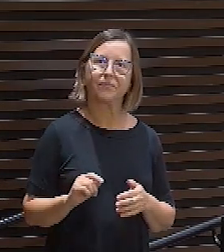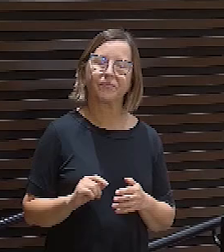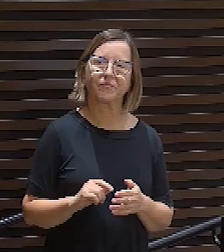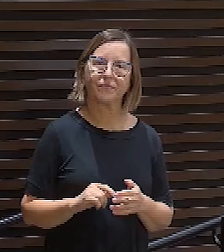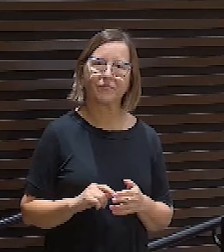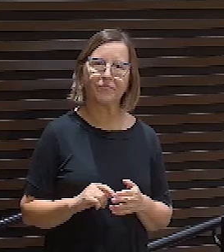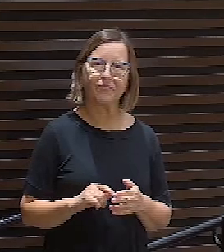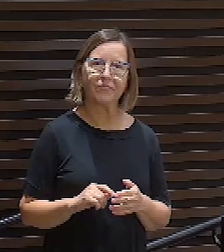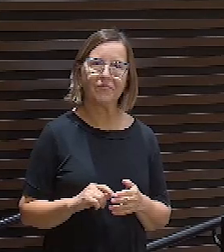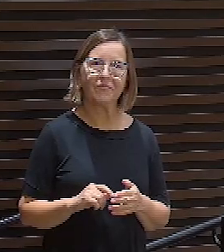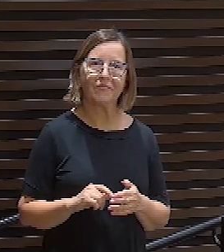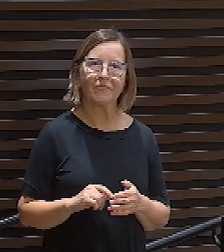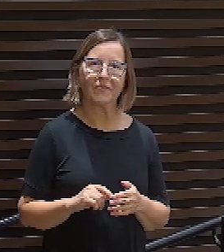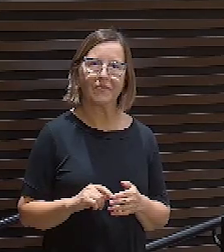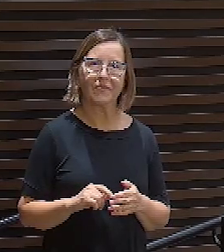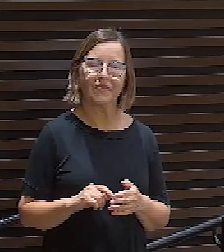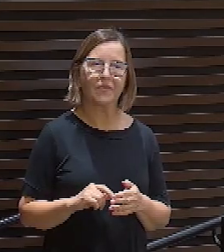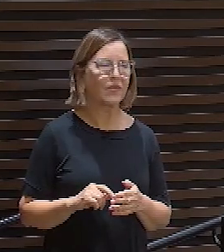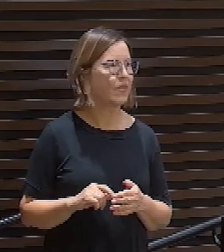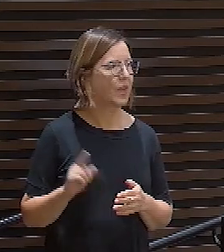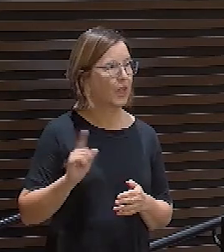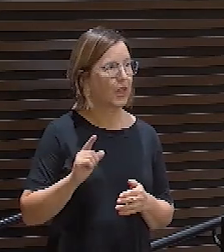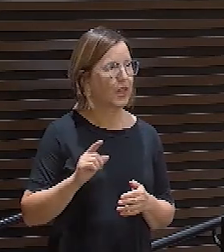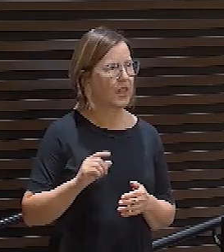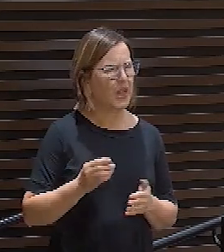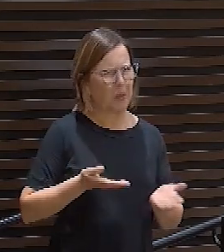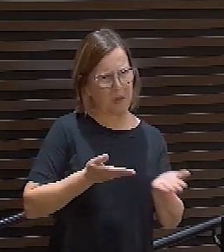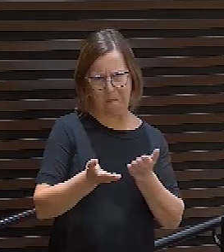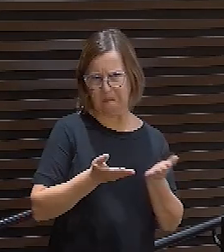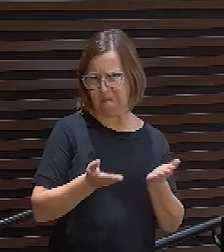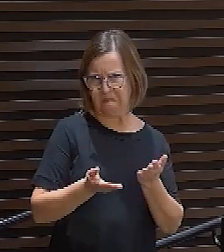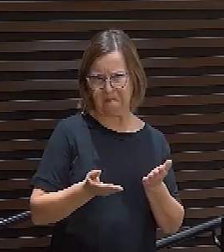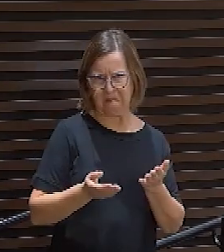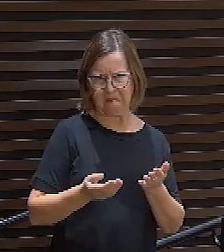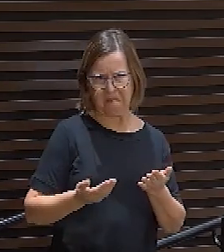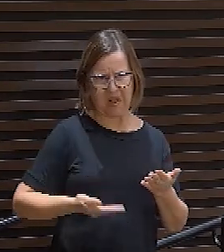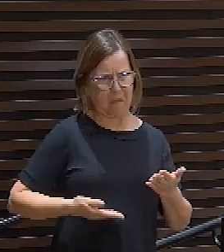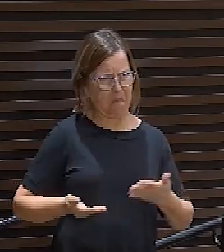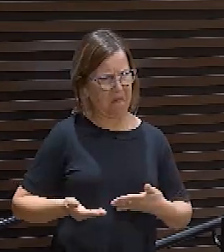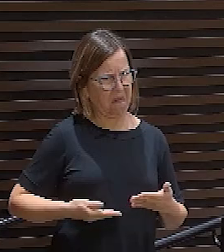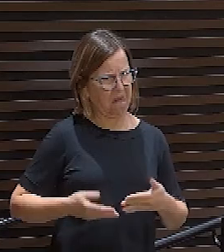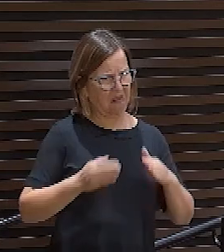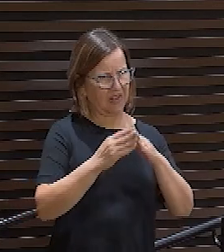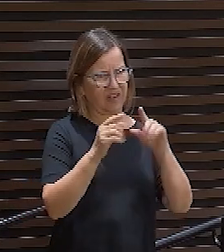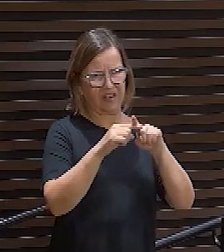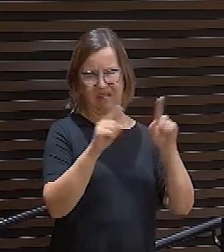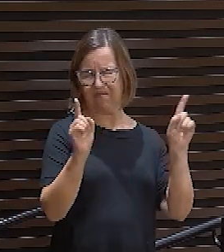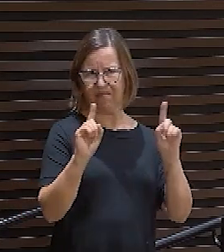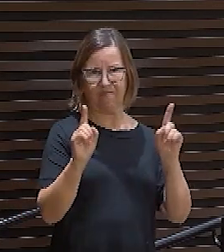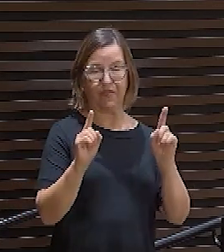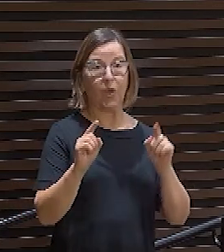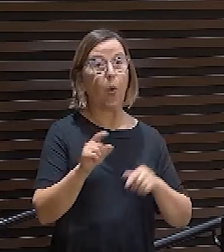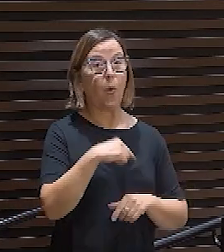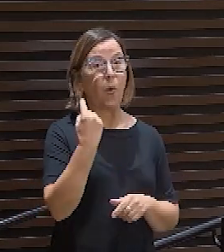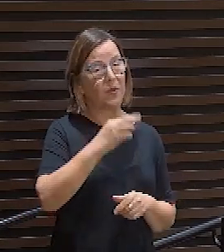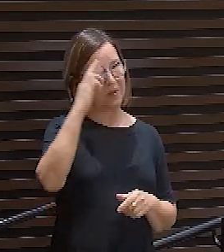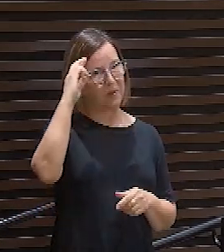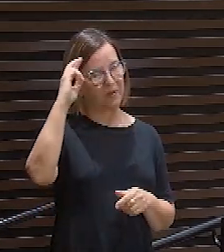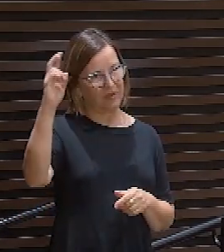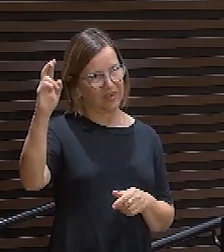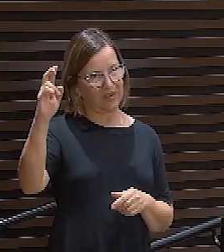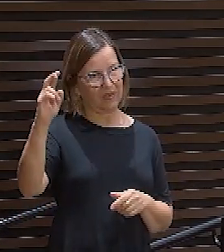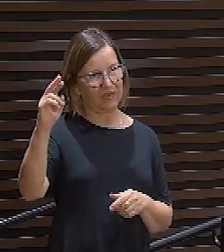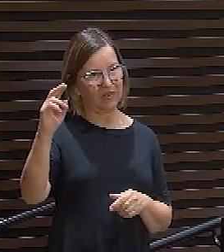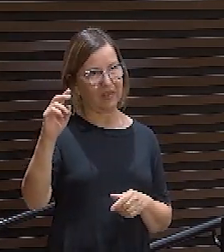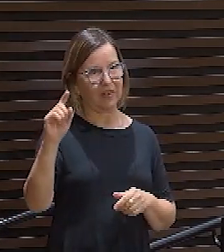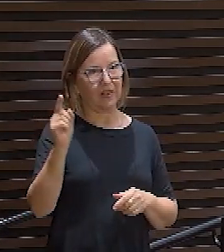Senhor Jesus Cristo, Ele não é o empregado da igreja. O nosso Senhor Jesus Cristo, Ele não está sujeito àquilo que eu ou você